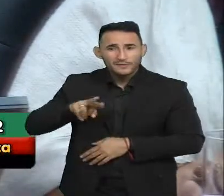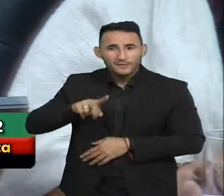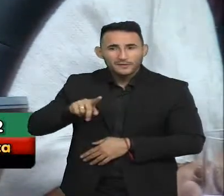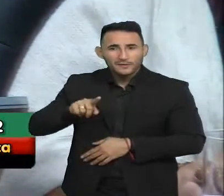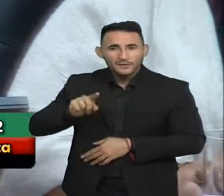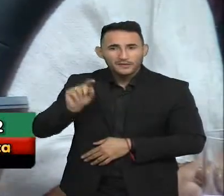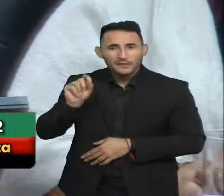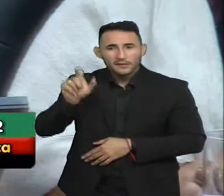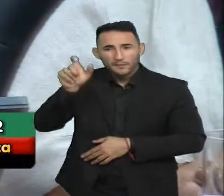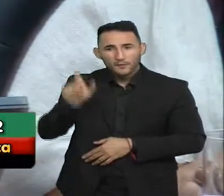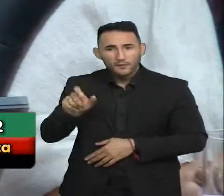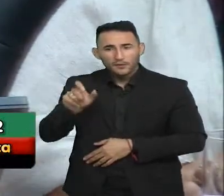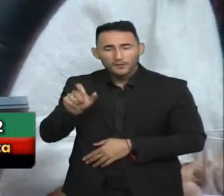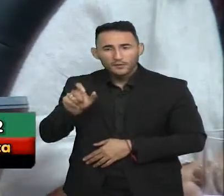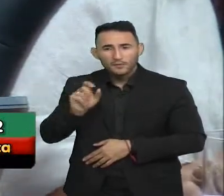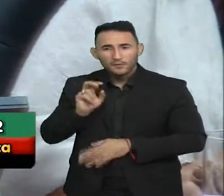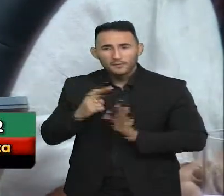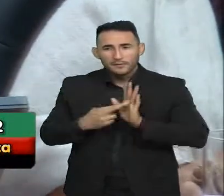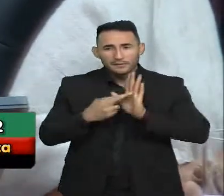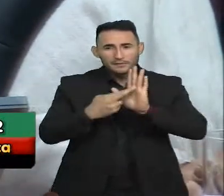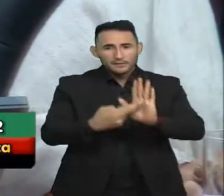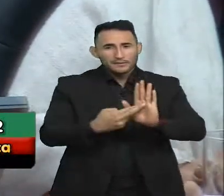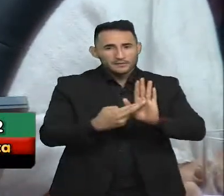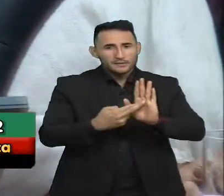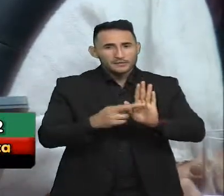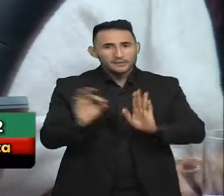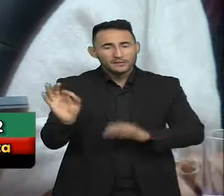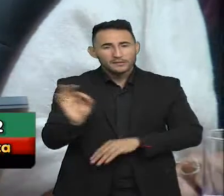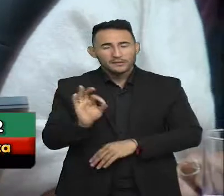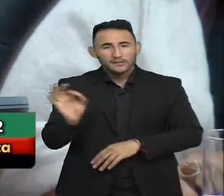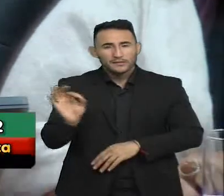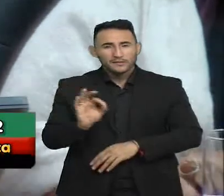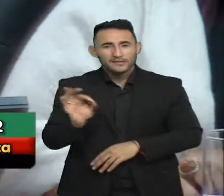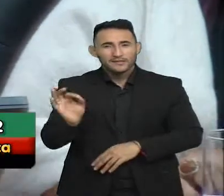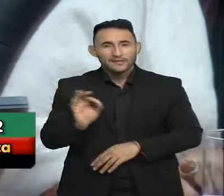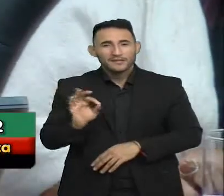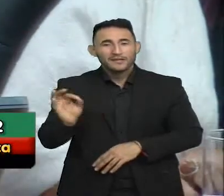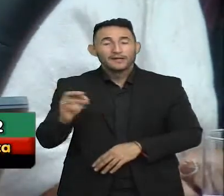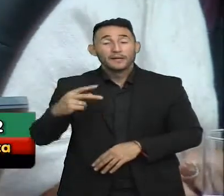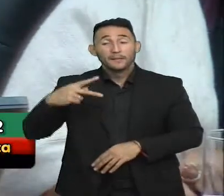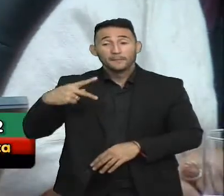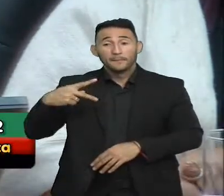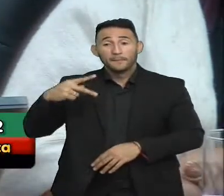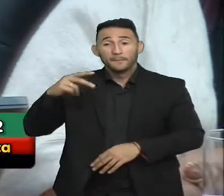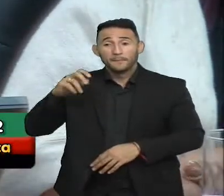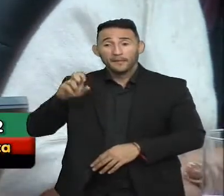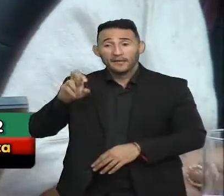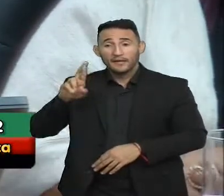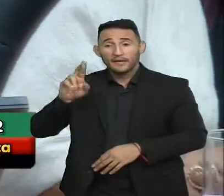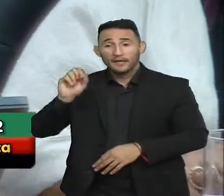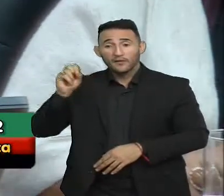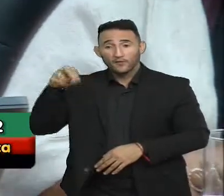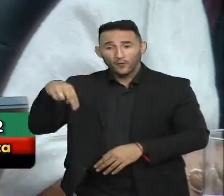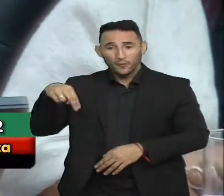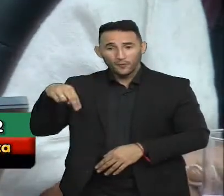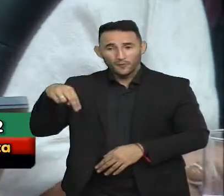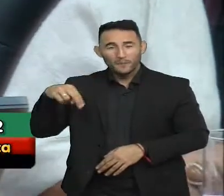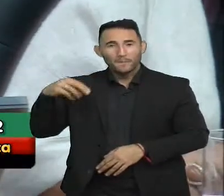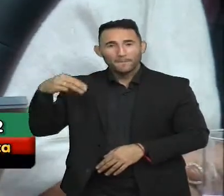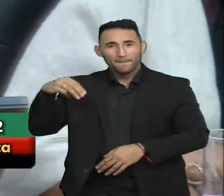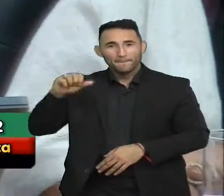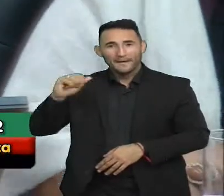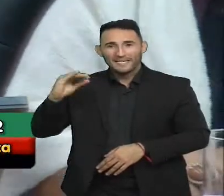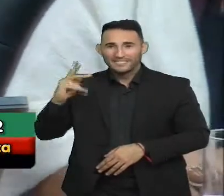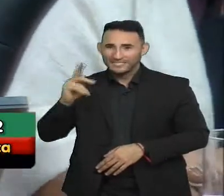eu apresentei. É o Persson. Persson Machado, gente.